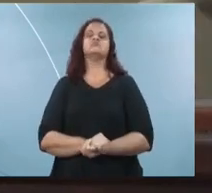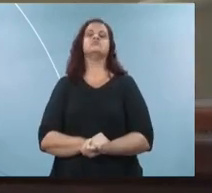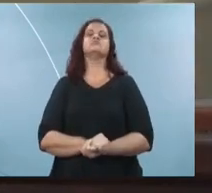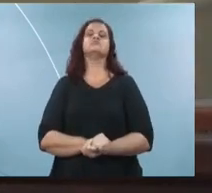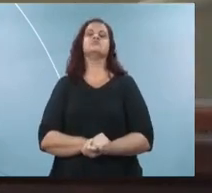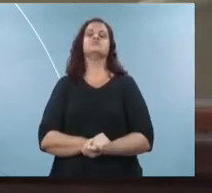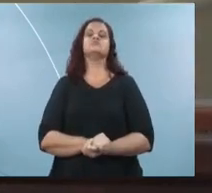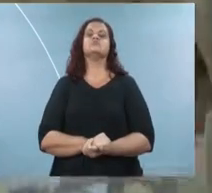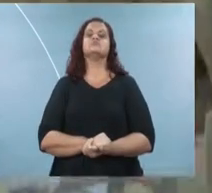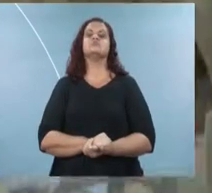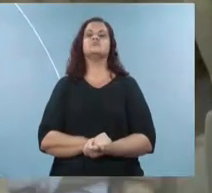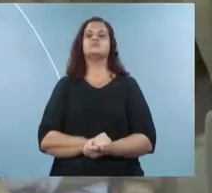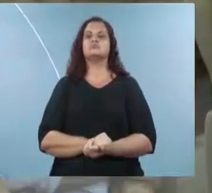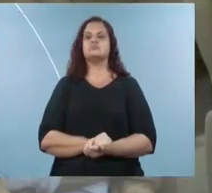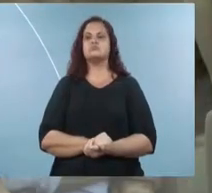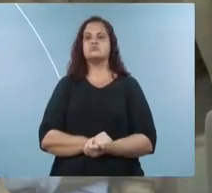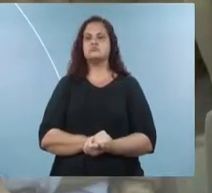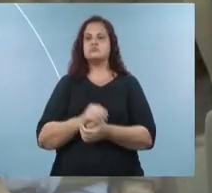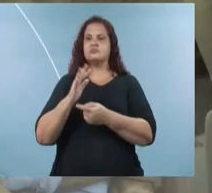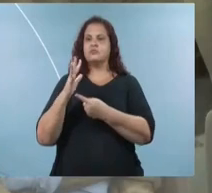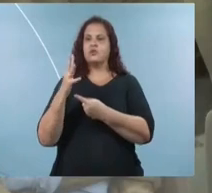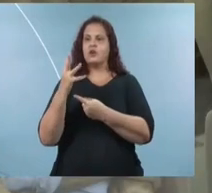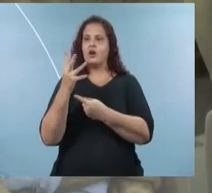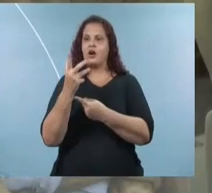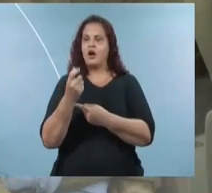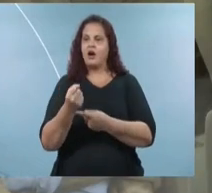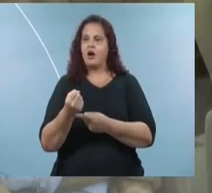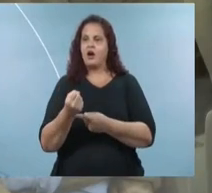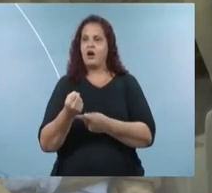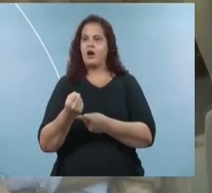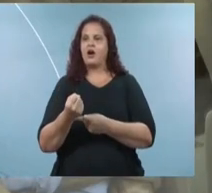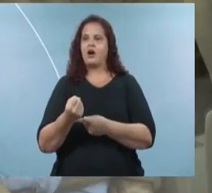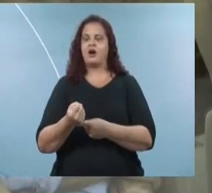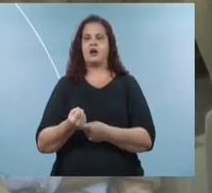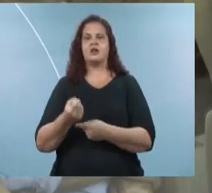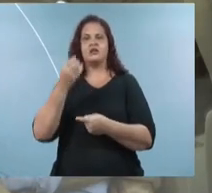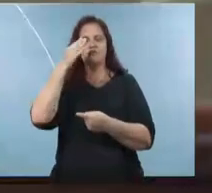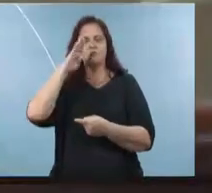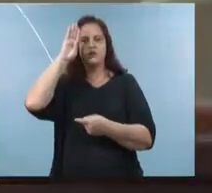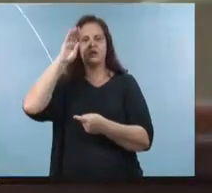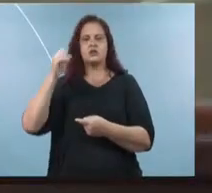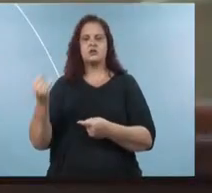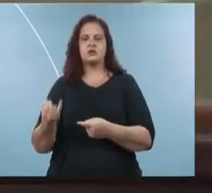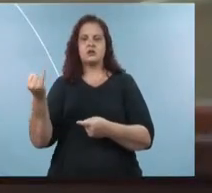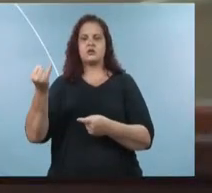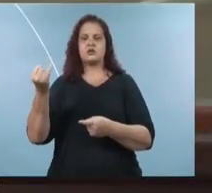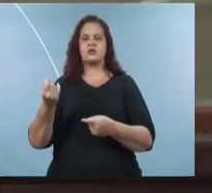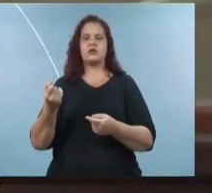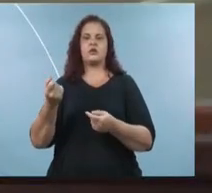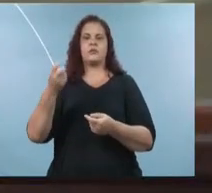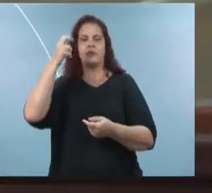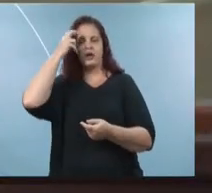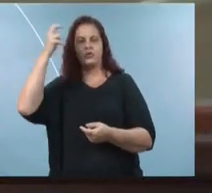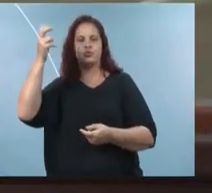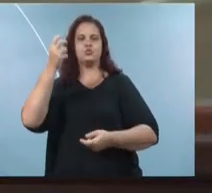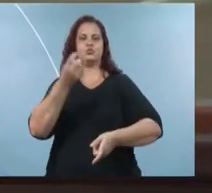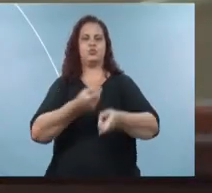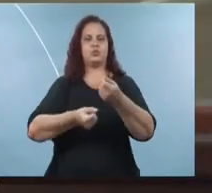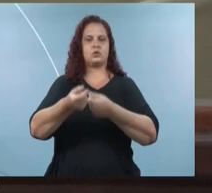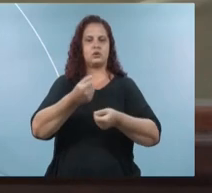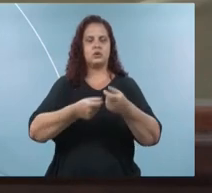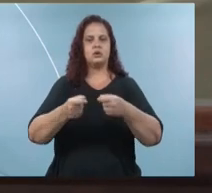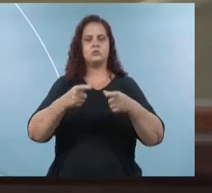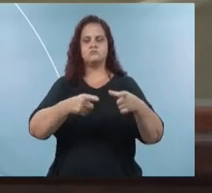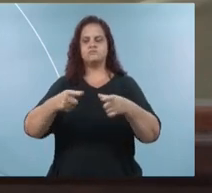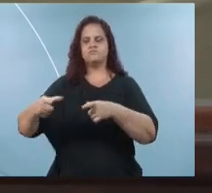Mas eu quero dizer que a arte é fundamental para a cultura e para a economia local. Nós,